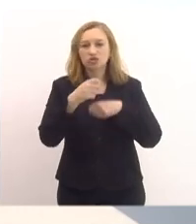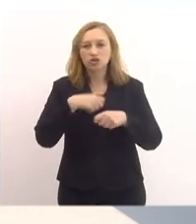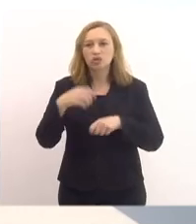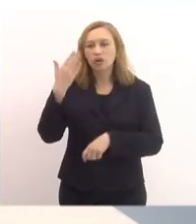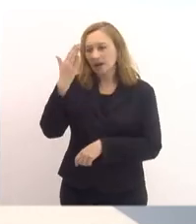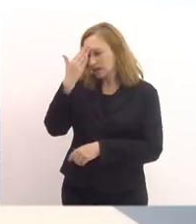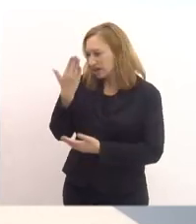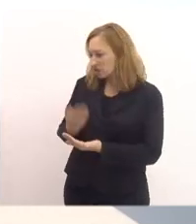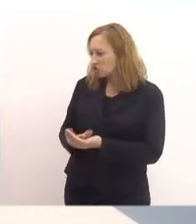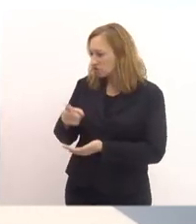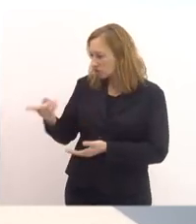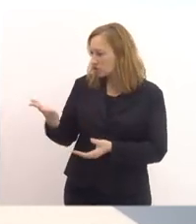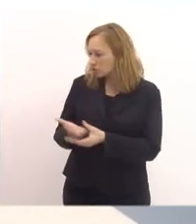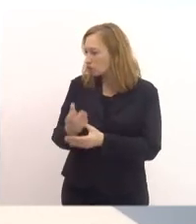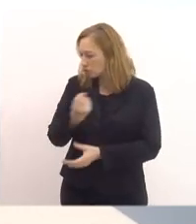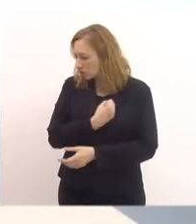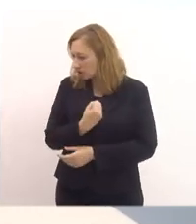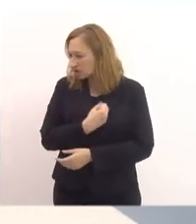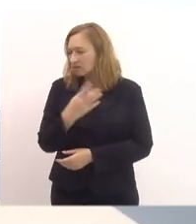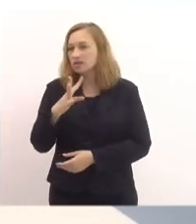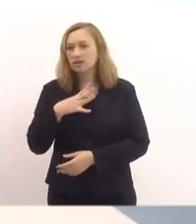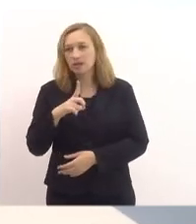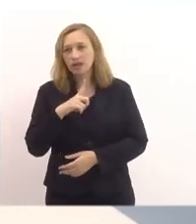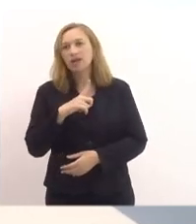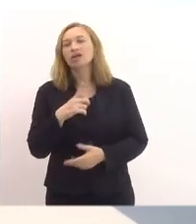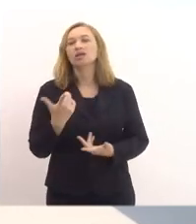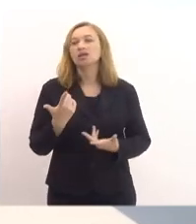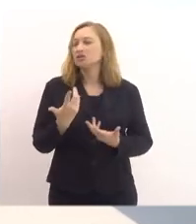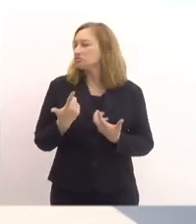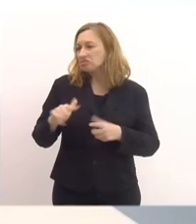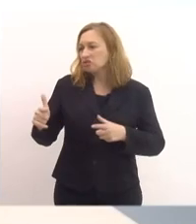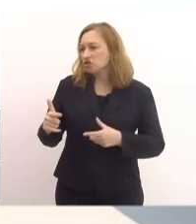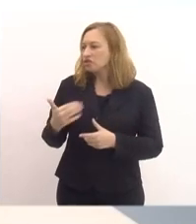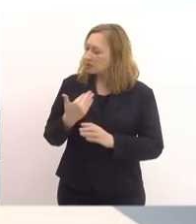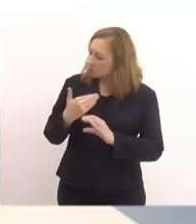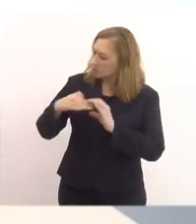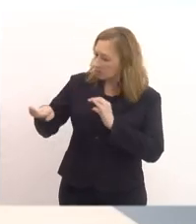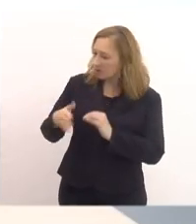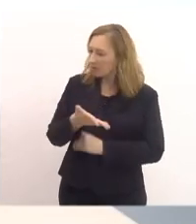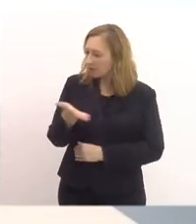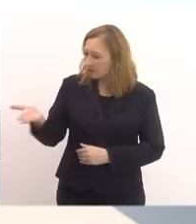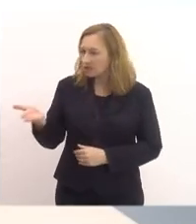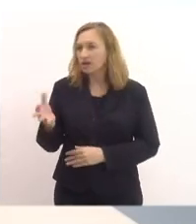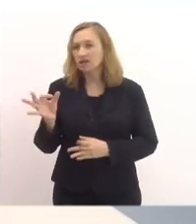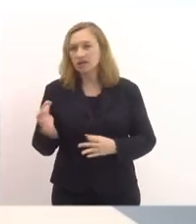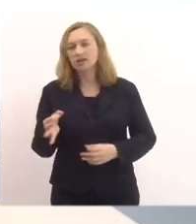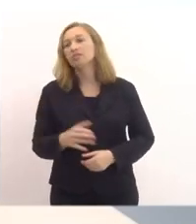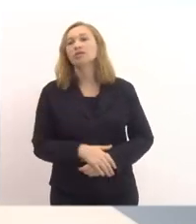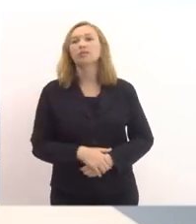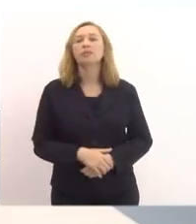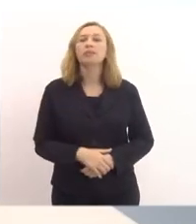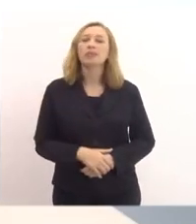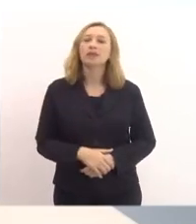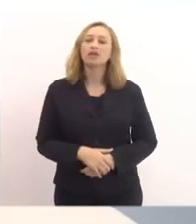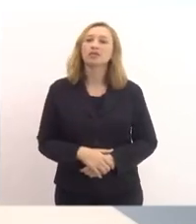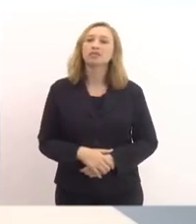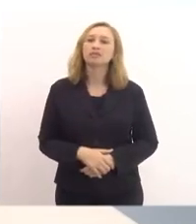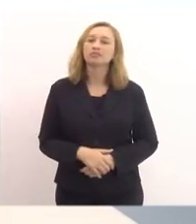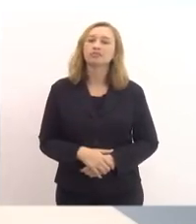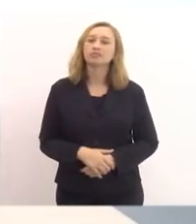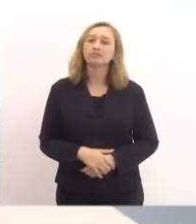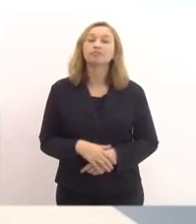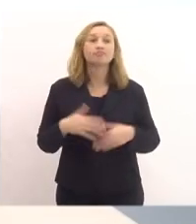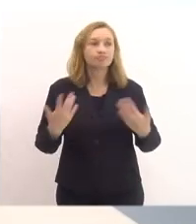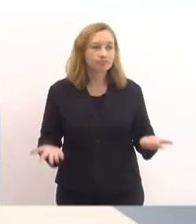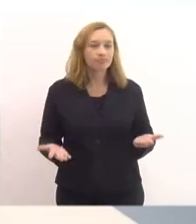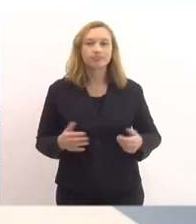esse número de processo, quem não tiver, nós podemos disponibilizar tranquilamente. E,